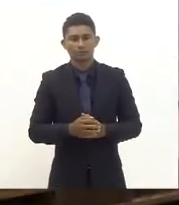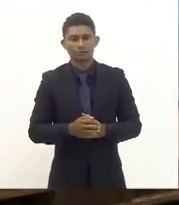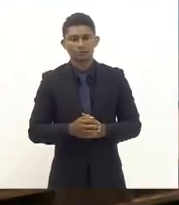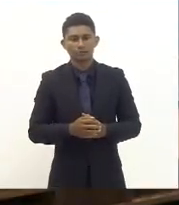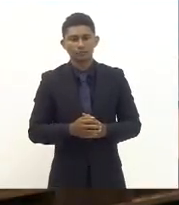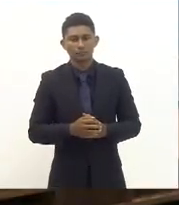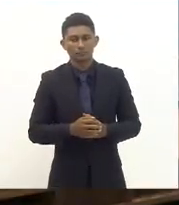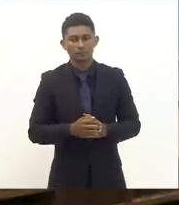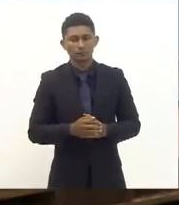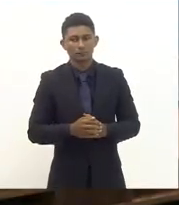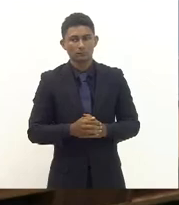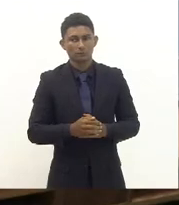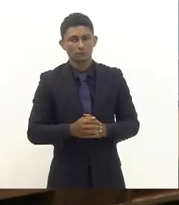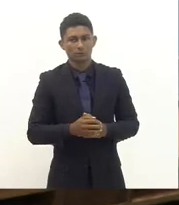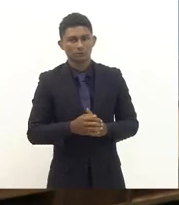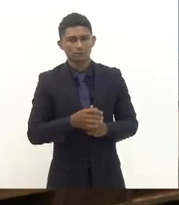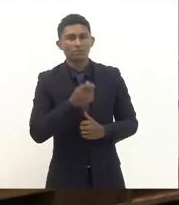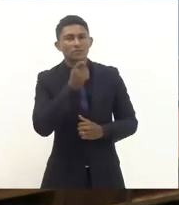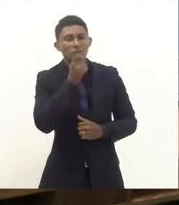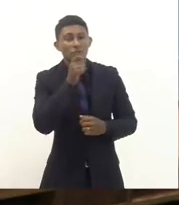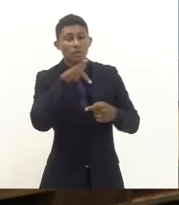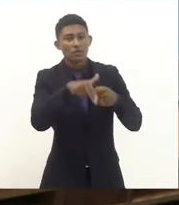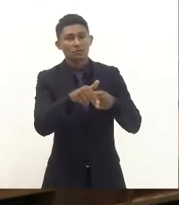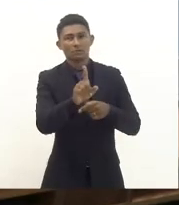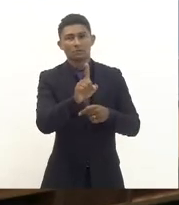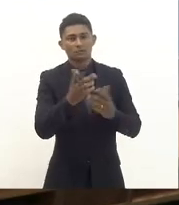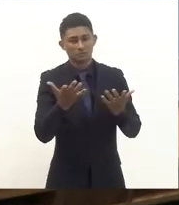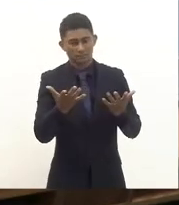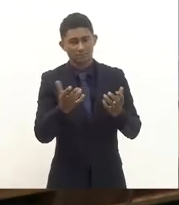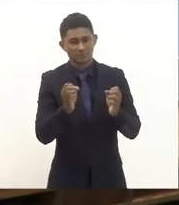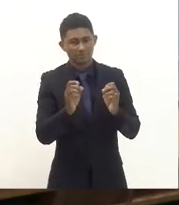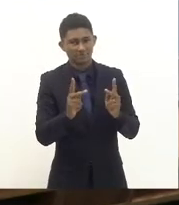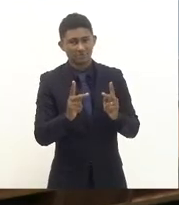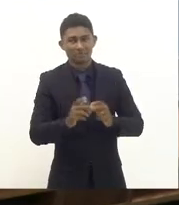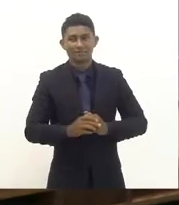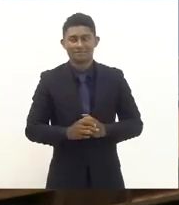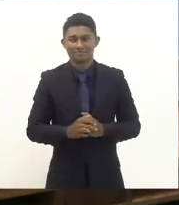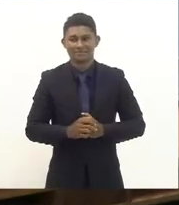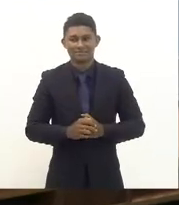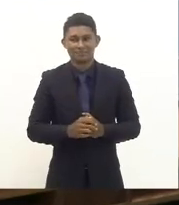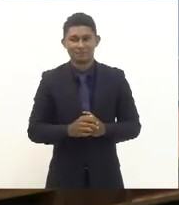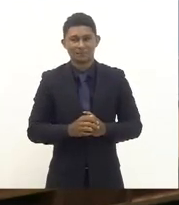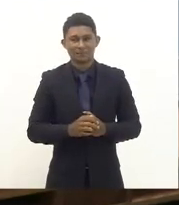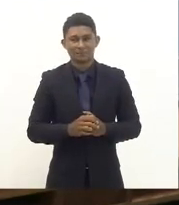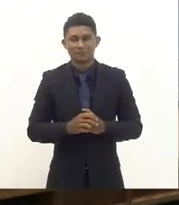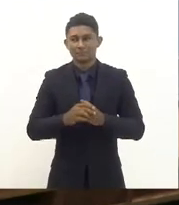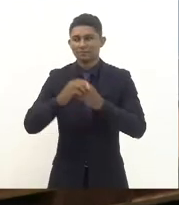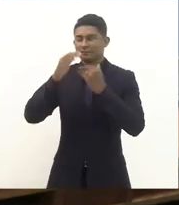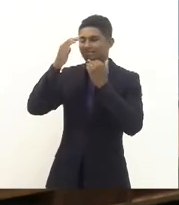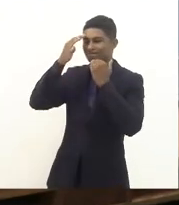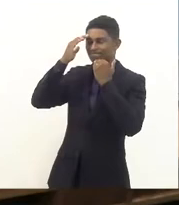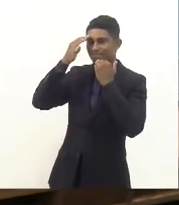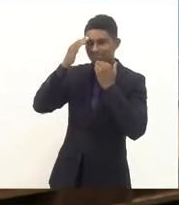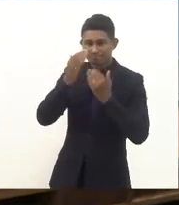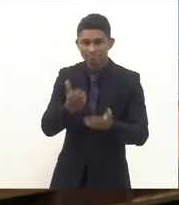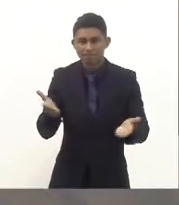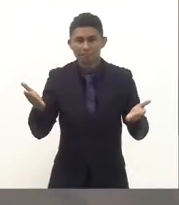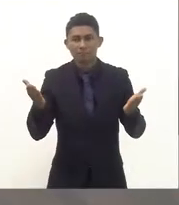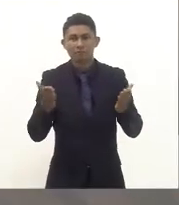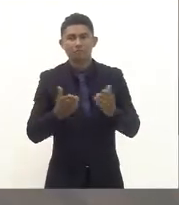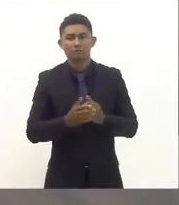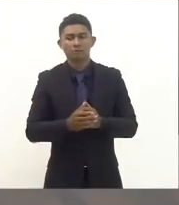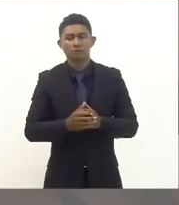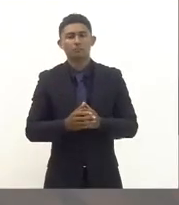quarto microfone o meu Jesus olha só tá vendo viu Obrigada apresenta te ajuda um